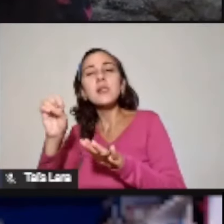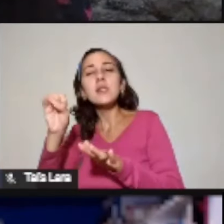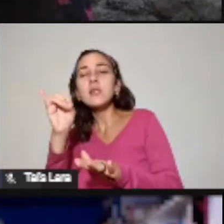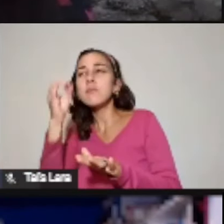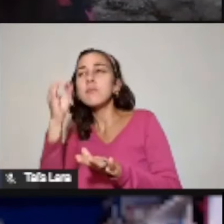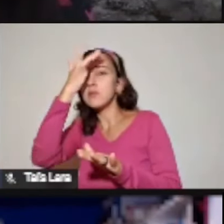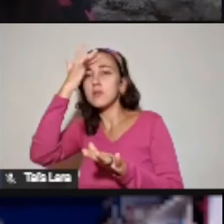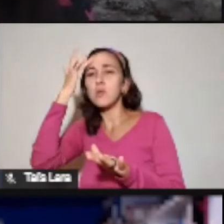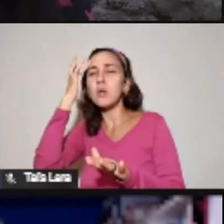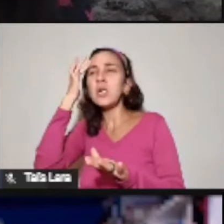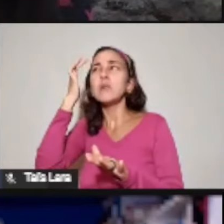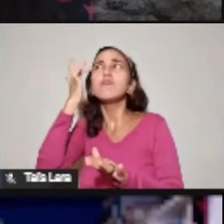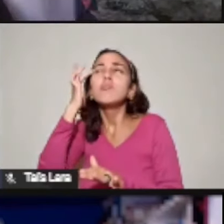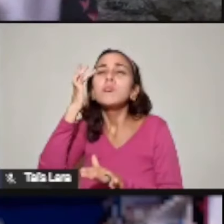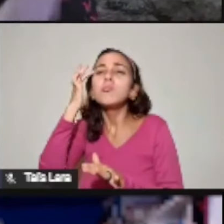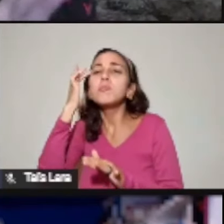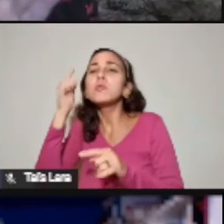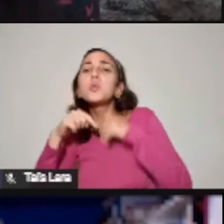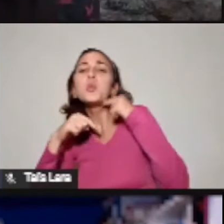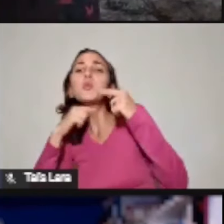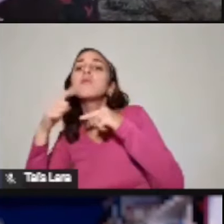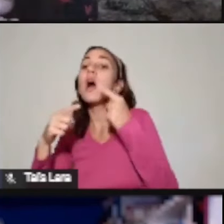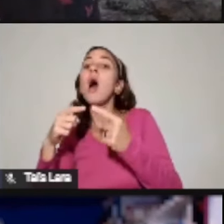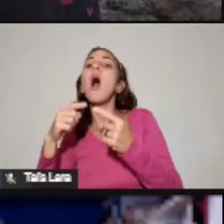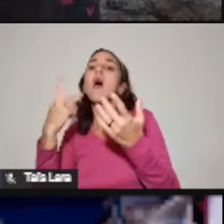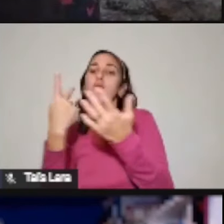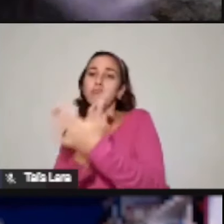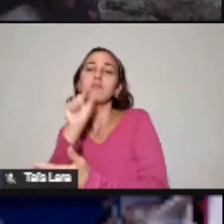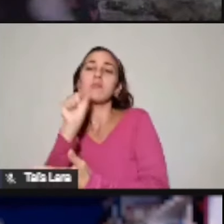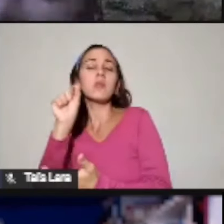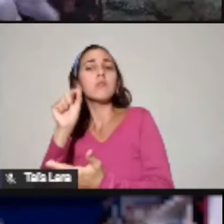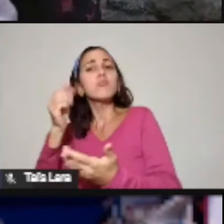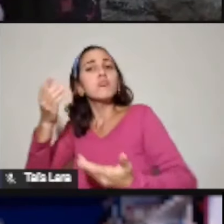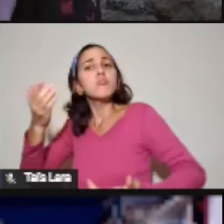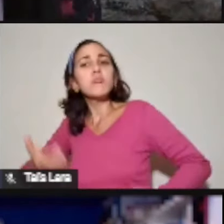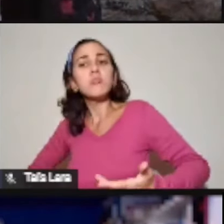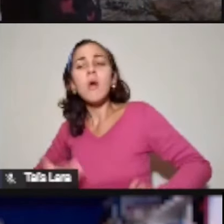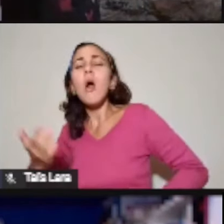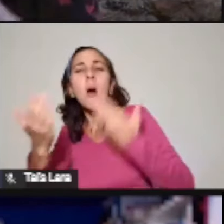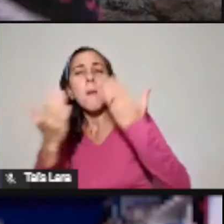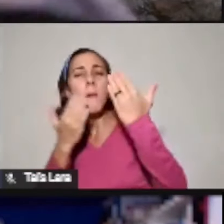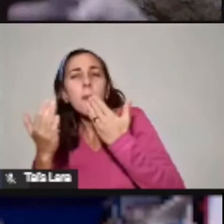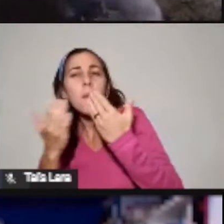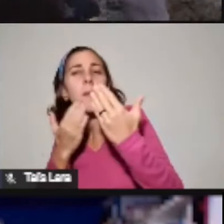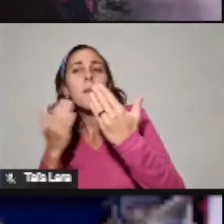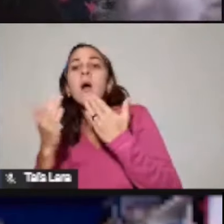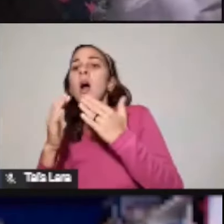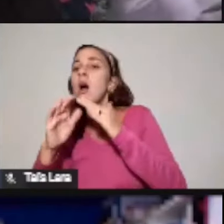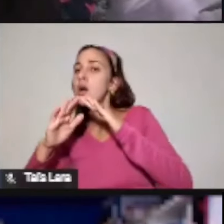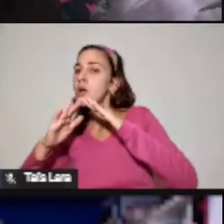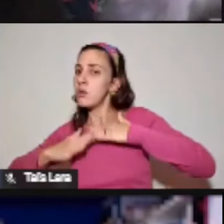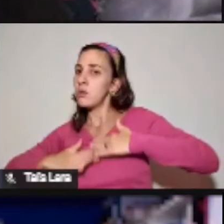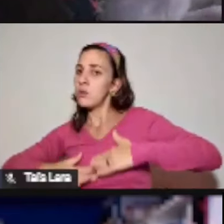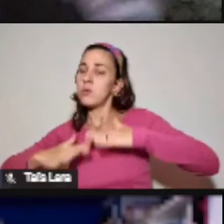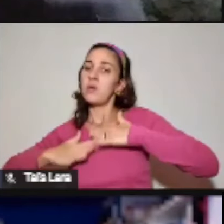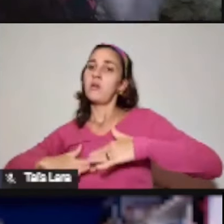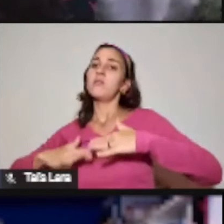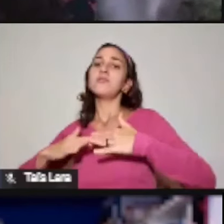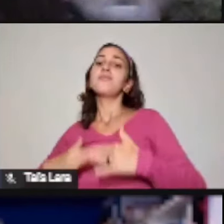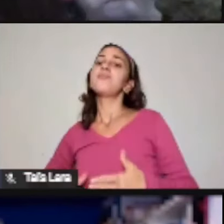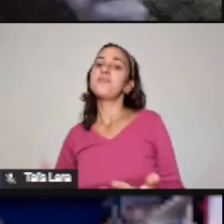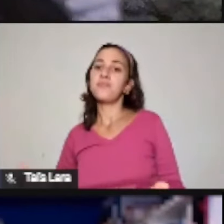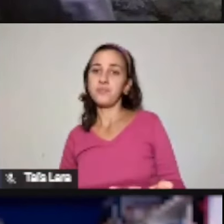chegou essa legislação. E aí, vamos para o quinto mito. Aliás, deixa eu só voltar para o terceiro, que eu estava falando que os pais, né, ou